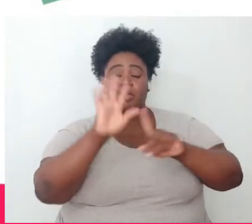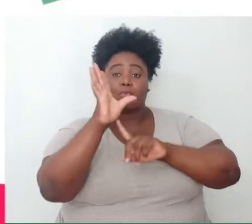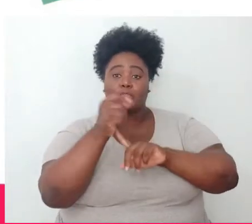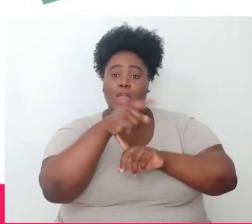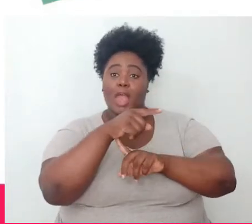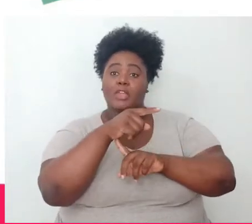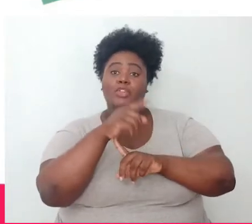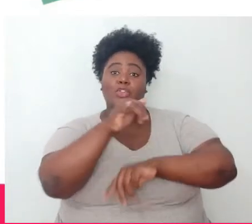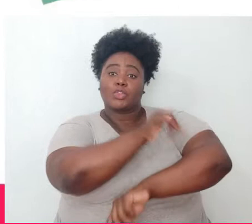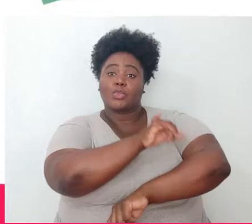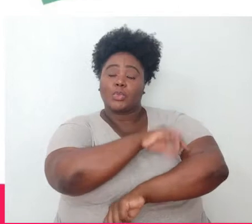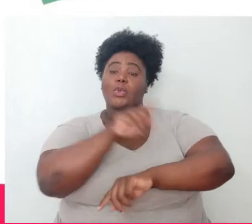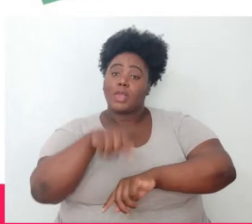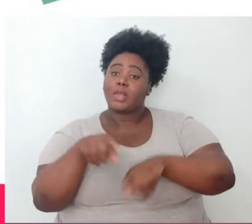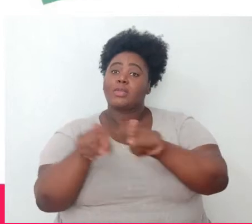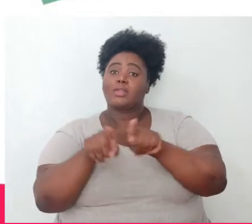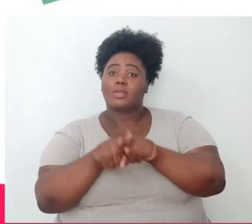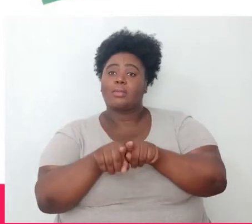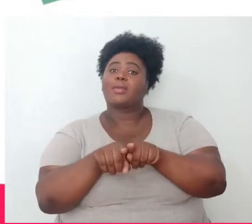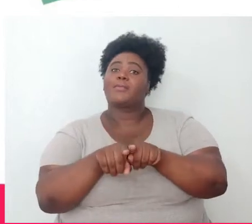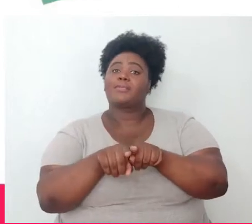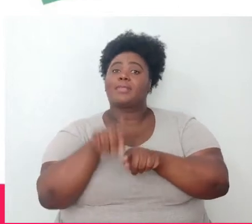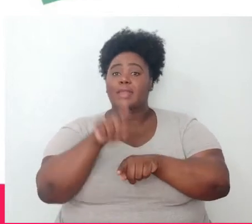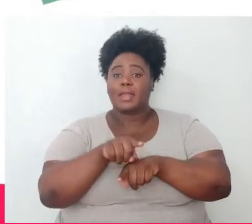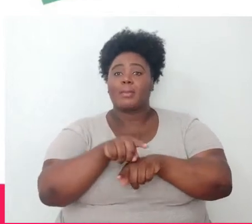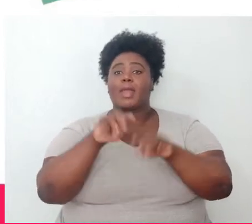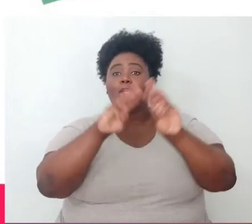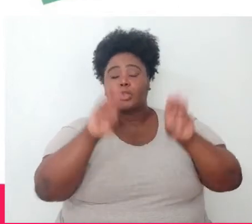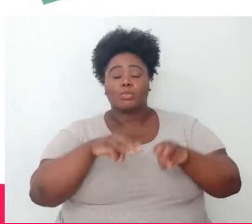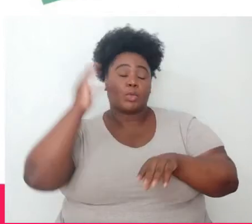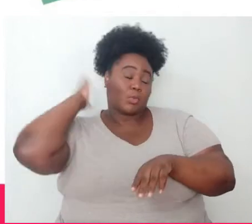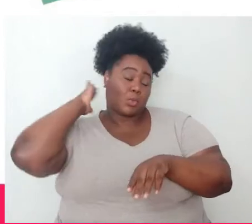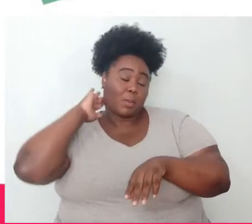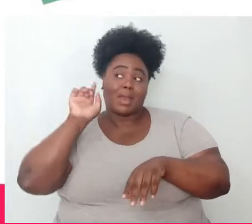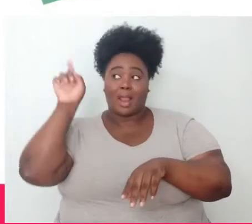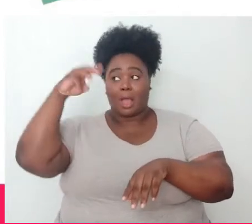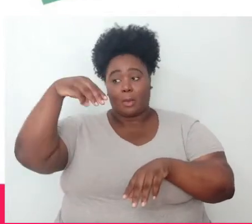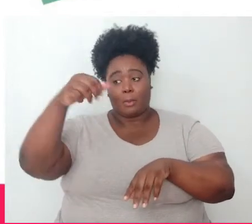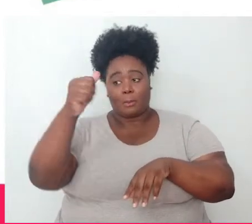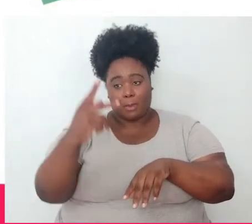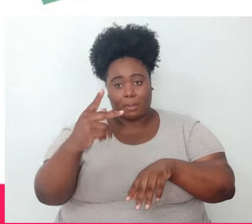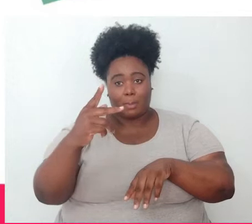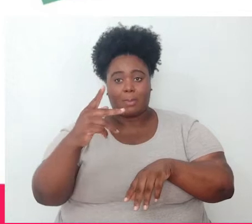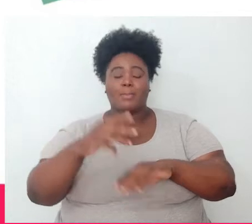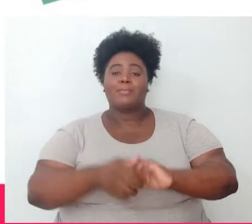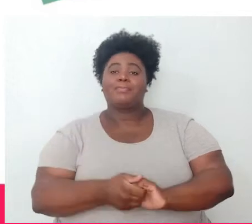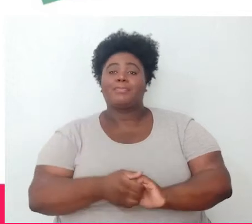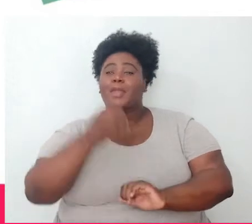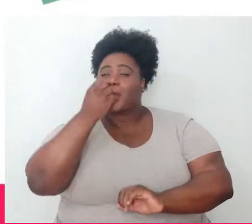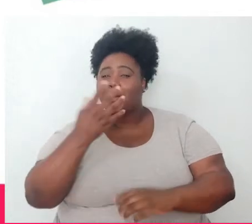do Museu de Arte Moderna do Rio de Janeiro e do Museu do Estado do Pará, o MEP.